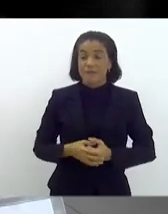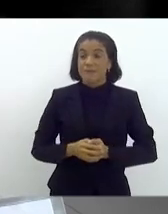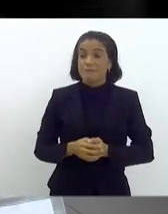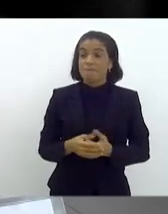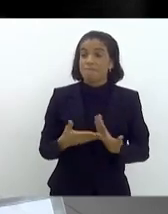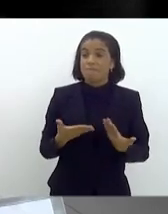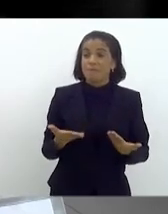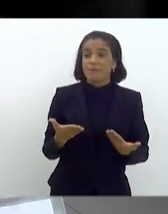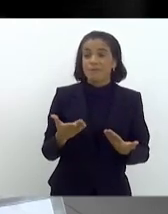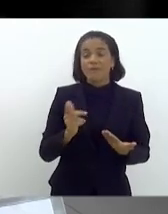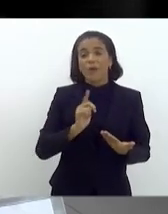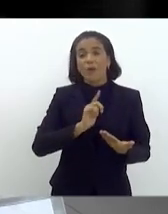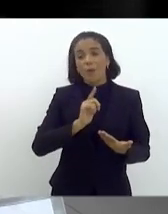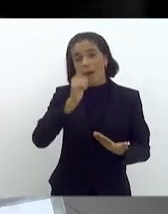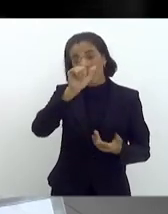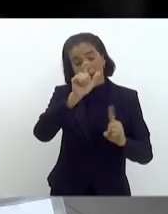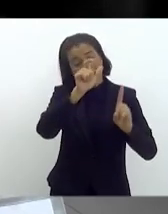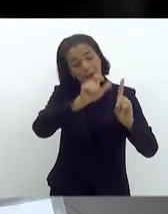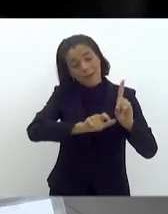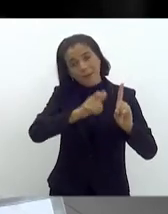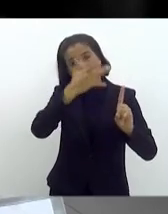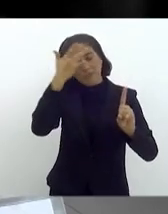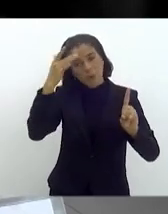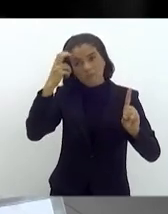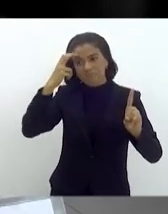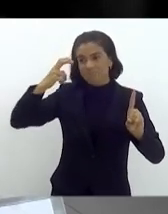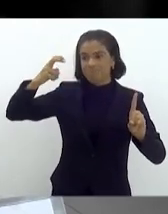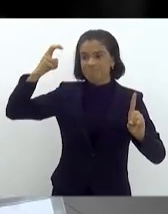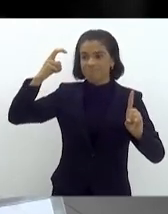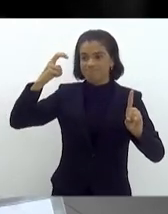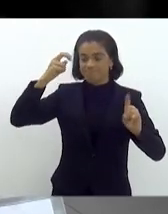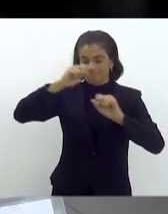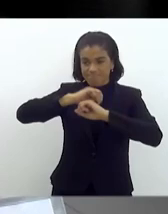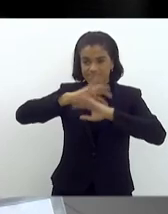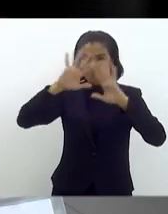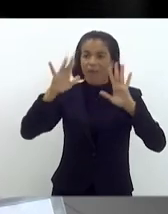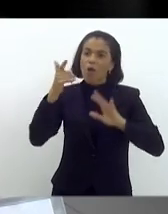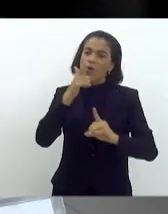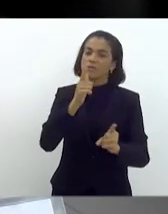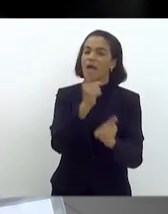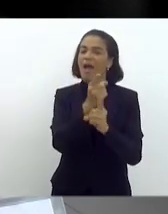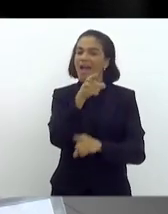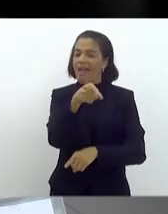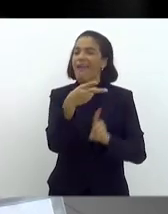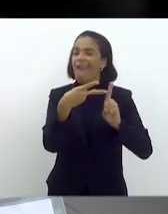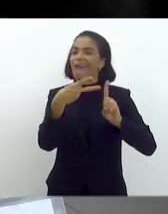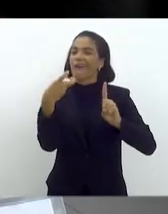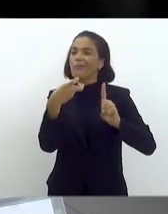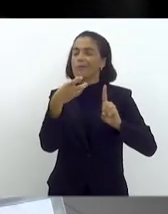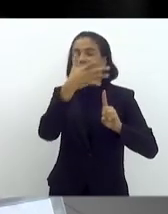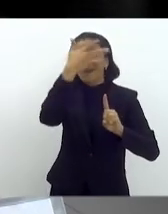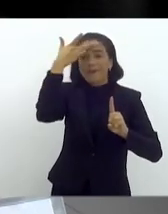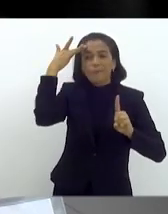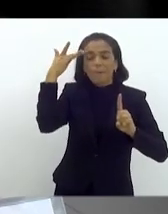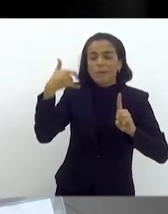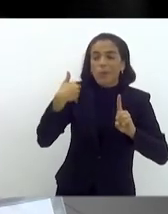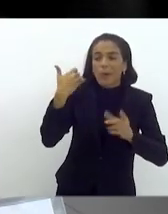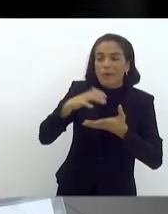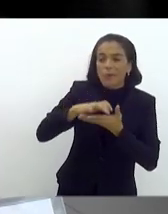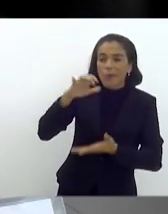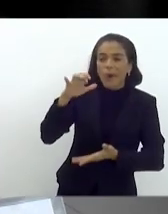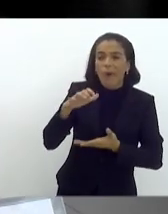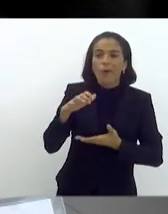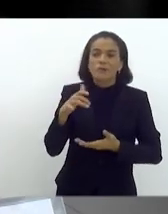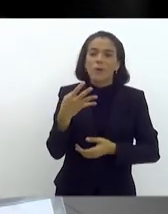então para uma pessoa com maior esclarecimento às vezes fica mais fácil identificar o golpe mas uma pessoa mais idosa